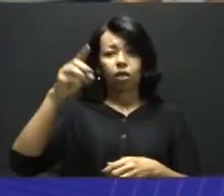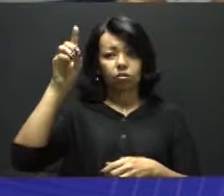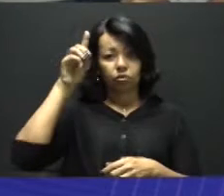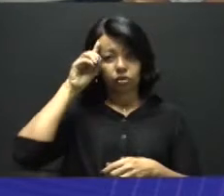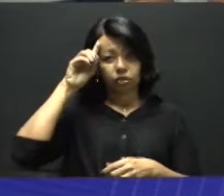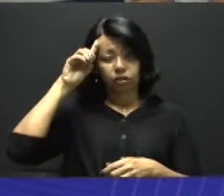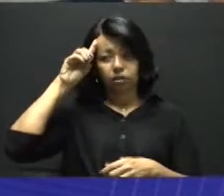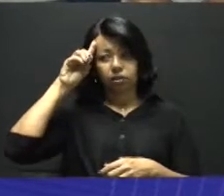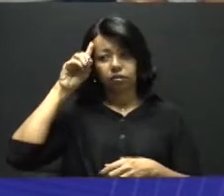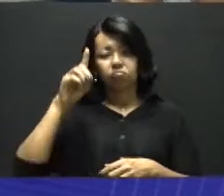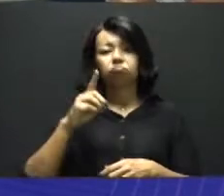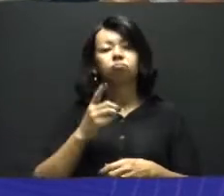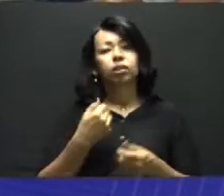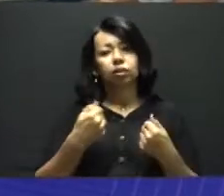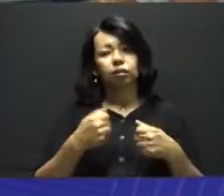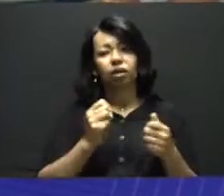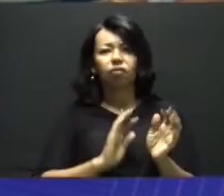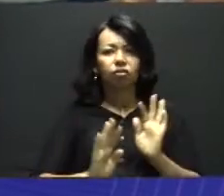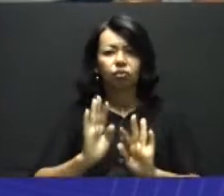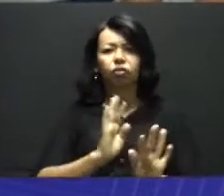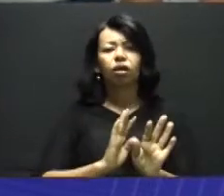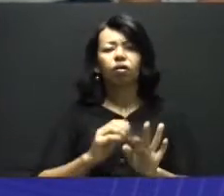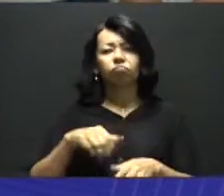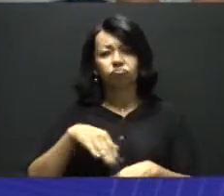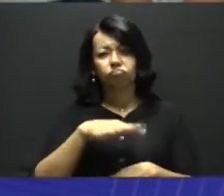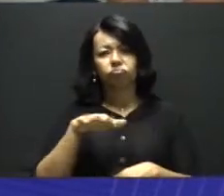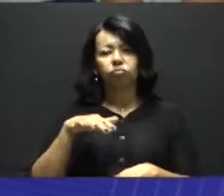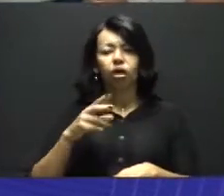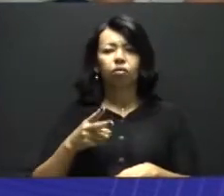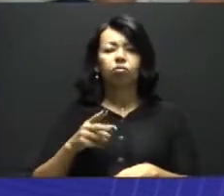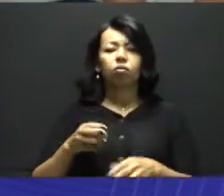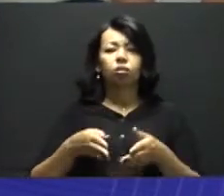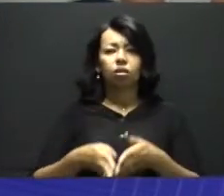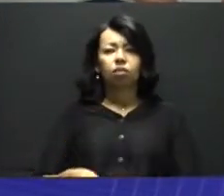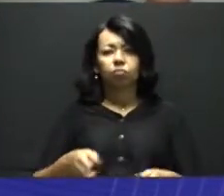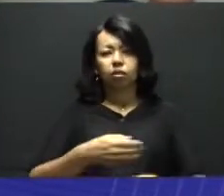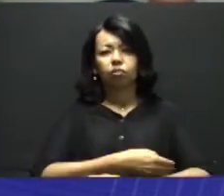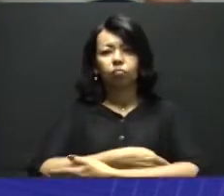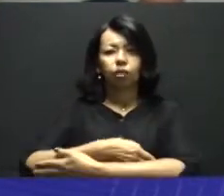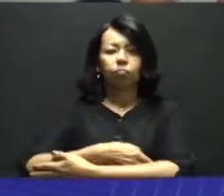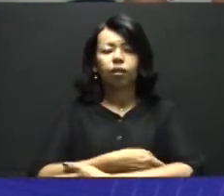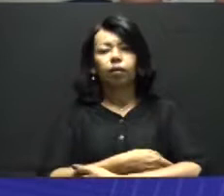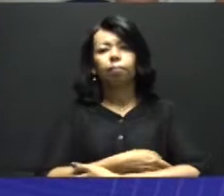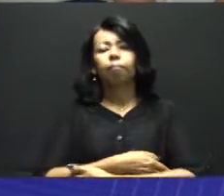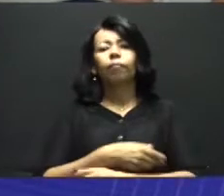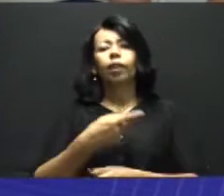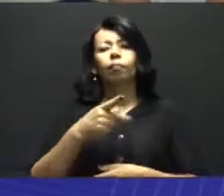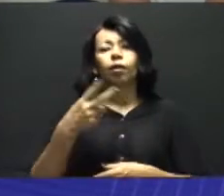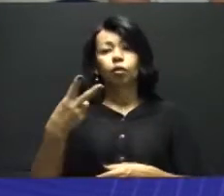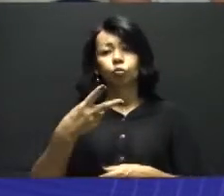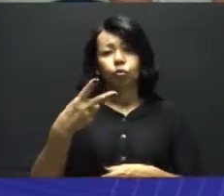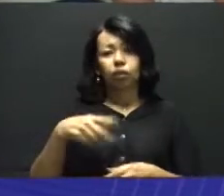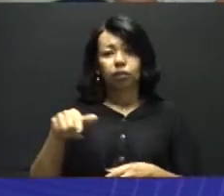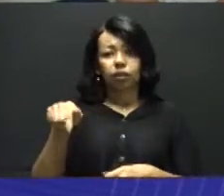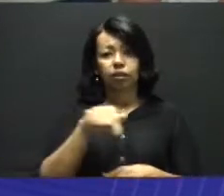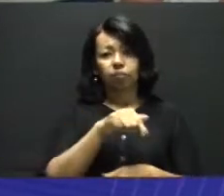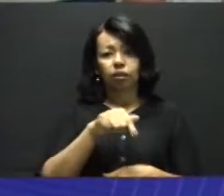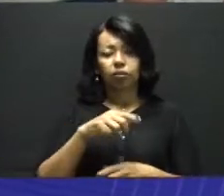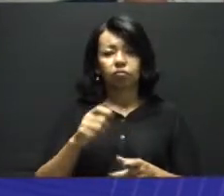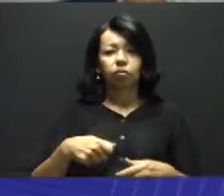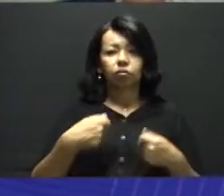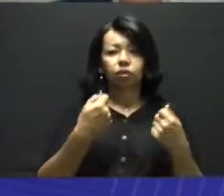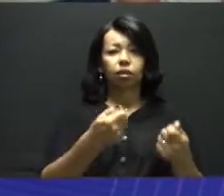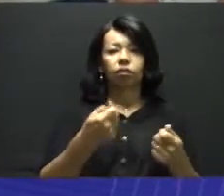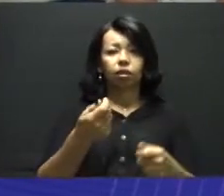recomendado repouso absoluto o nascimento do bebê estava previsto para duas semanas e foram dadas